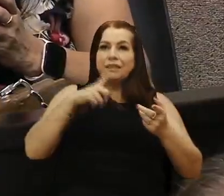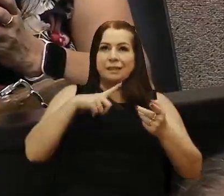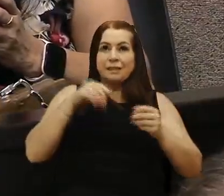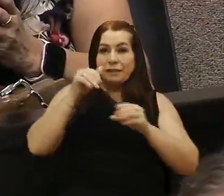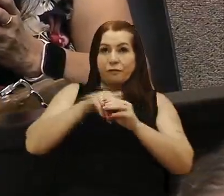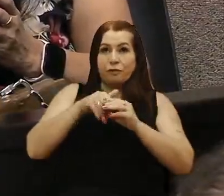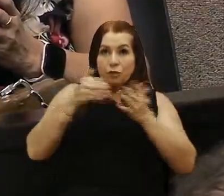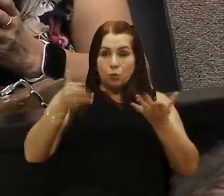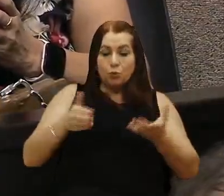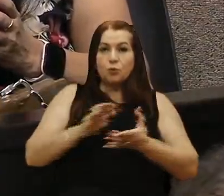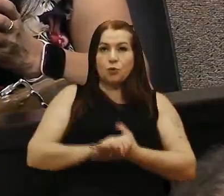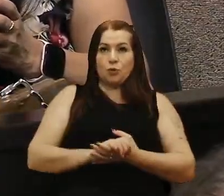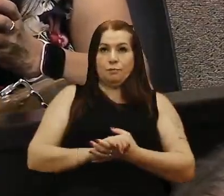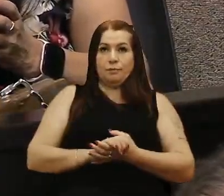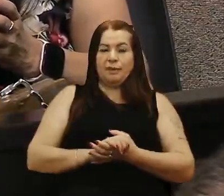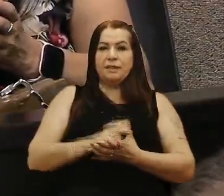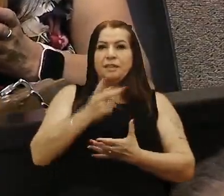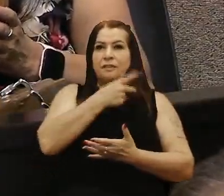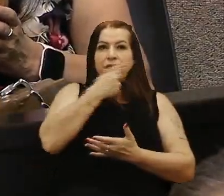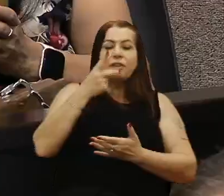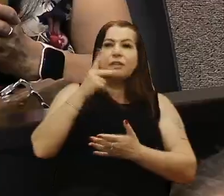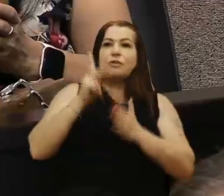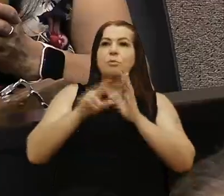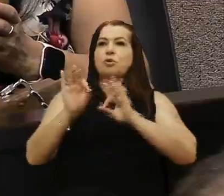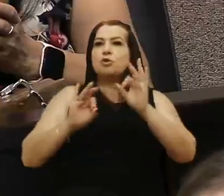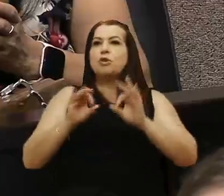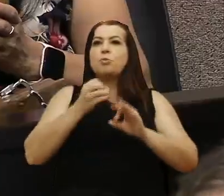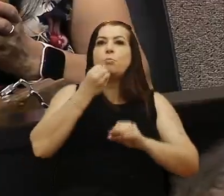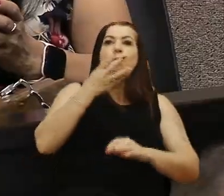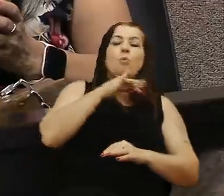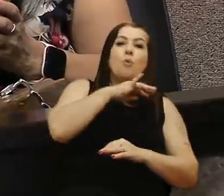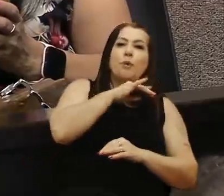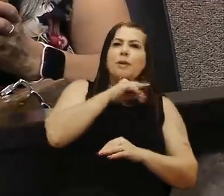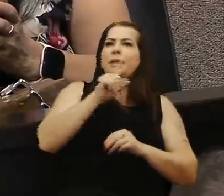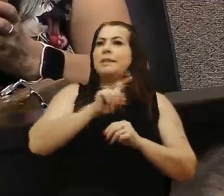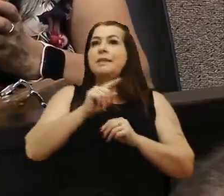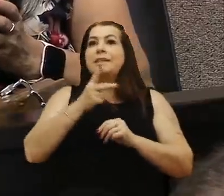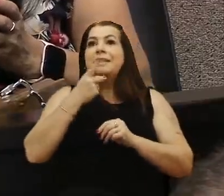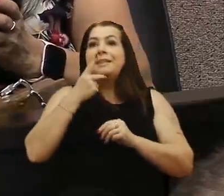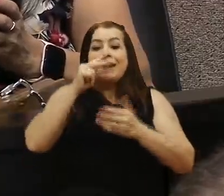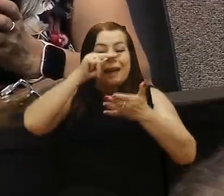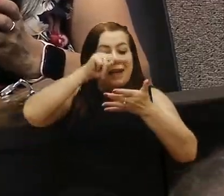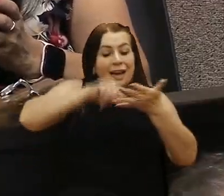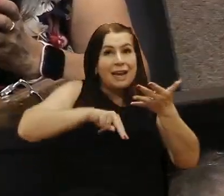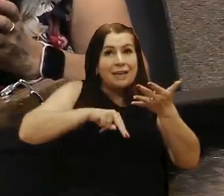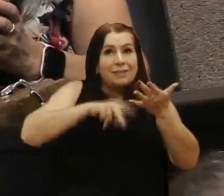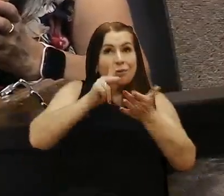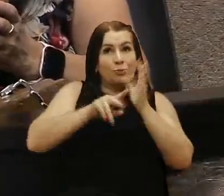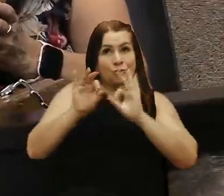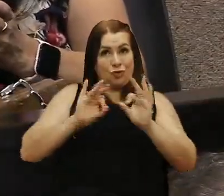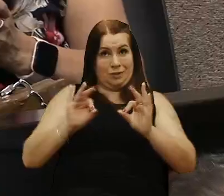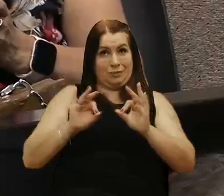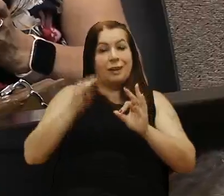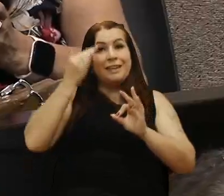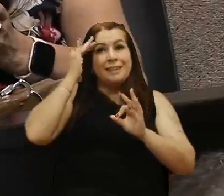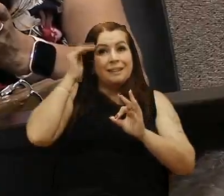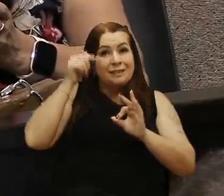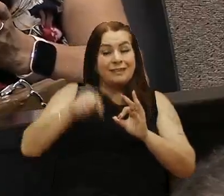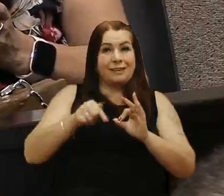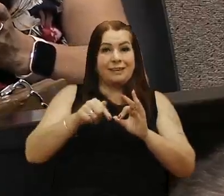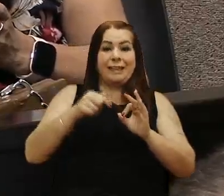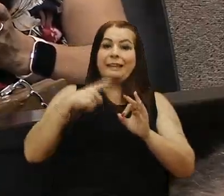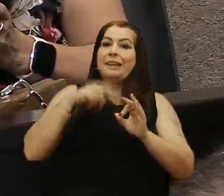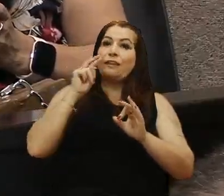ser votados hoje. A gente não está falando se o projeto é bom ou ruim, se o projeto... A gente tem que ler o projeto, a gente tem que entender, a gente